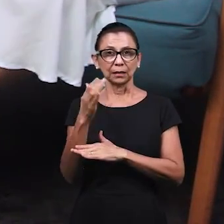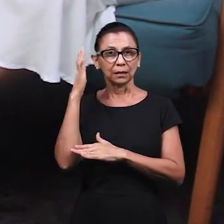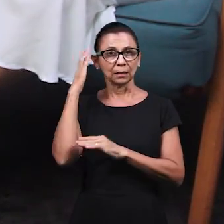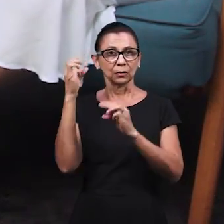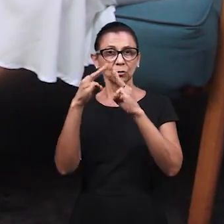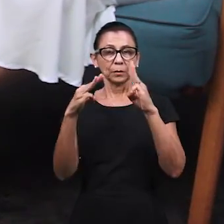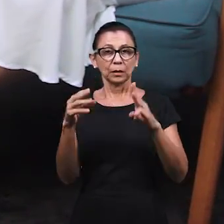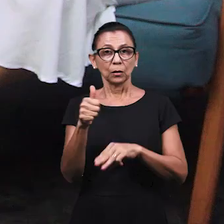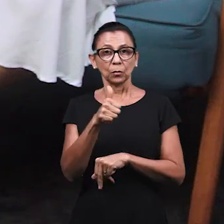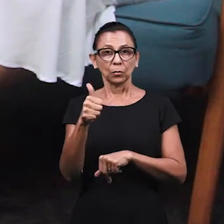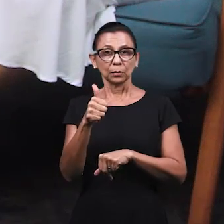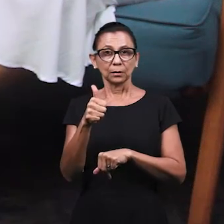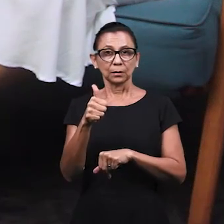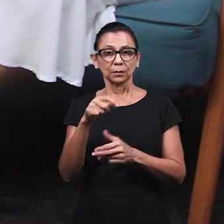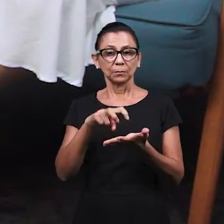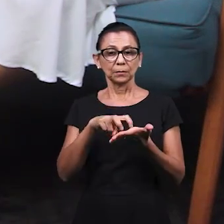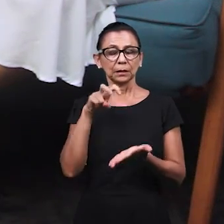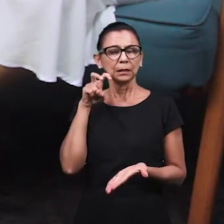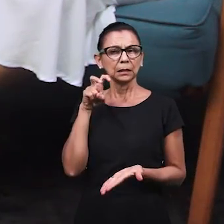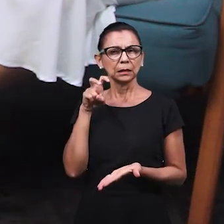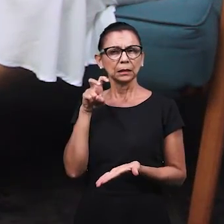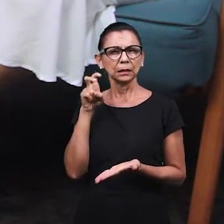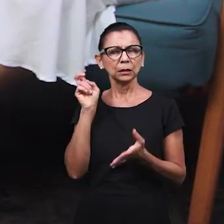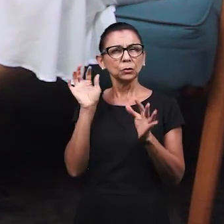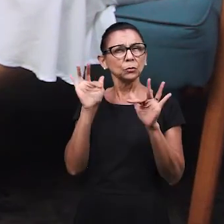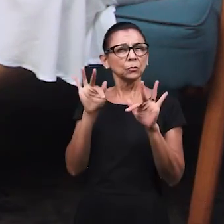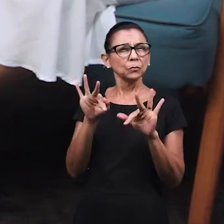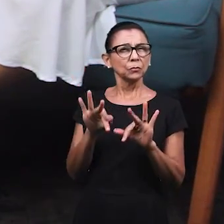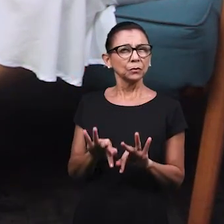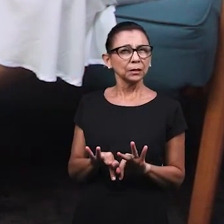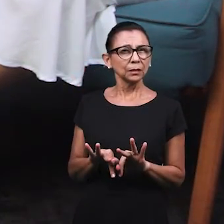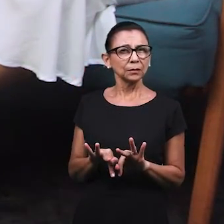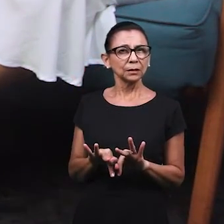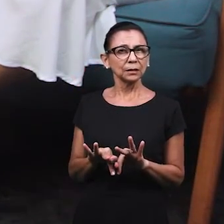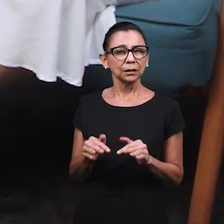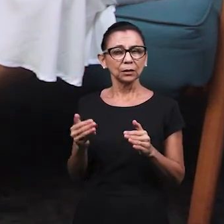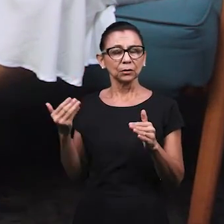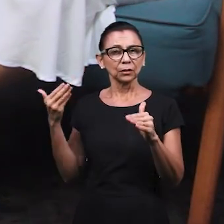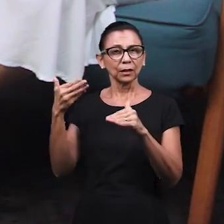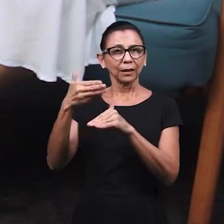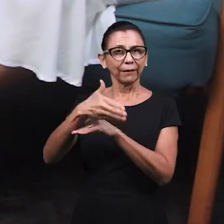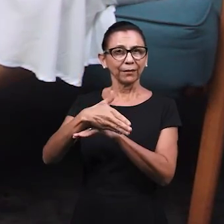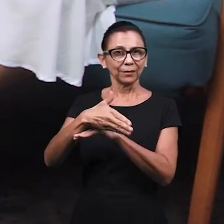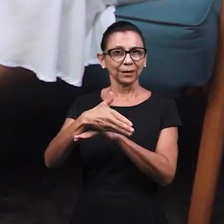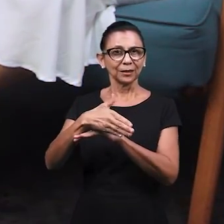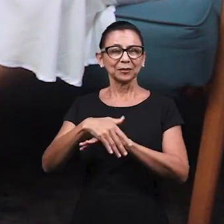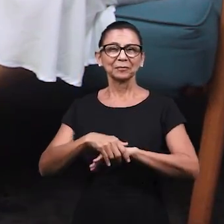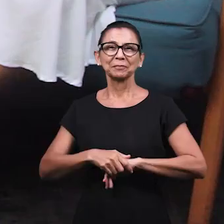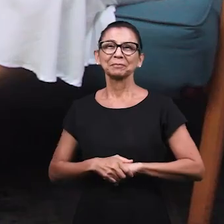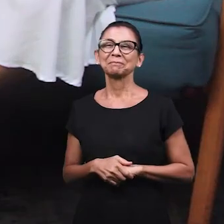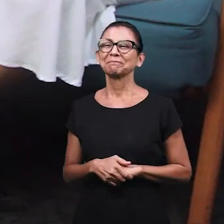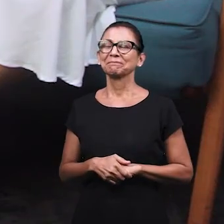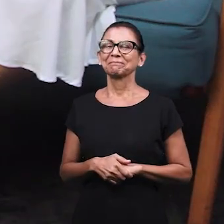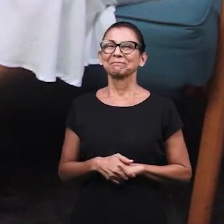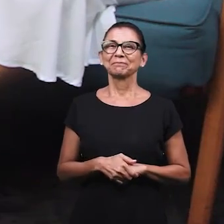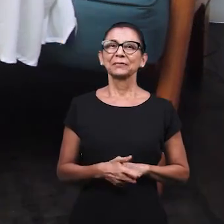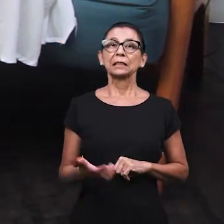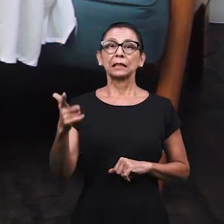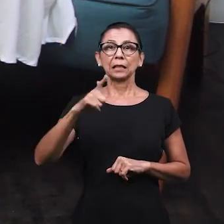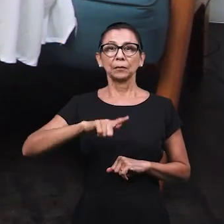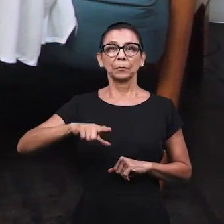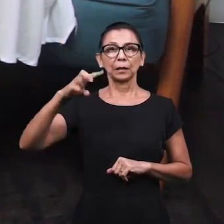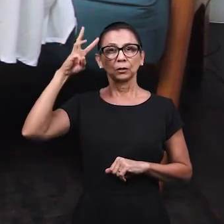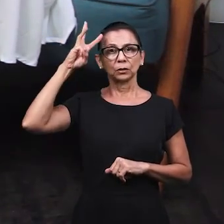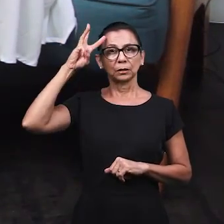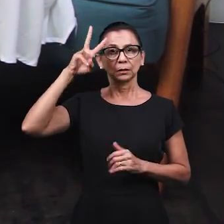Perfeito Louvor que vai ao ar às 11 horas da manhã na Rádio Manaim. E lá no finalzinho do Perfeito Louvor, para fechar o Perfeito Louvor, a partir de agora a gente entra com o quadro,